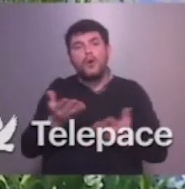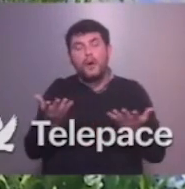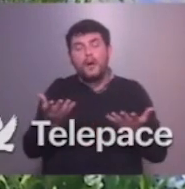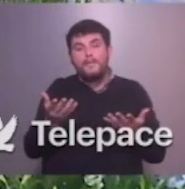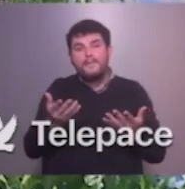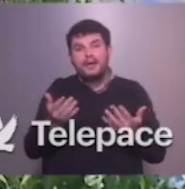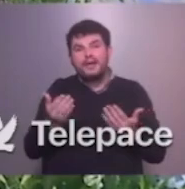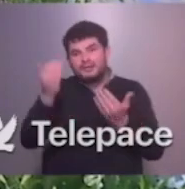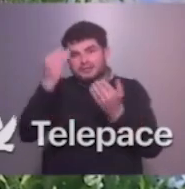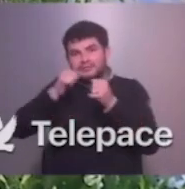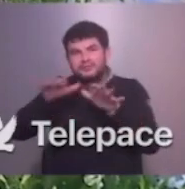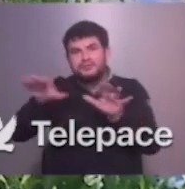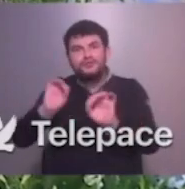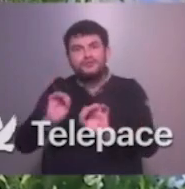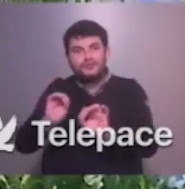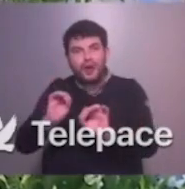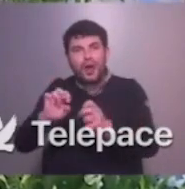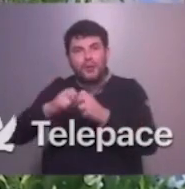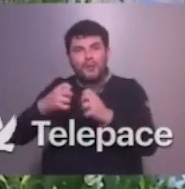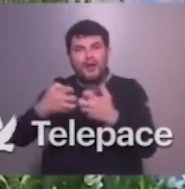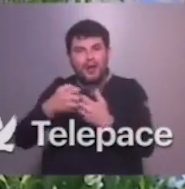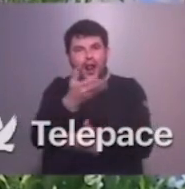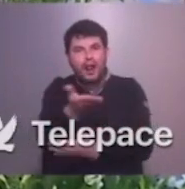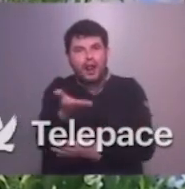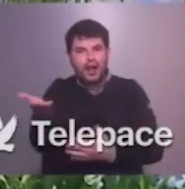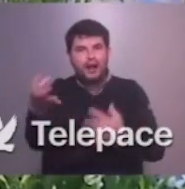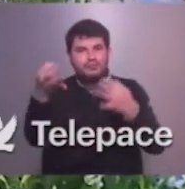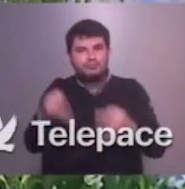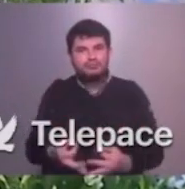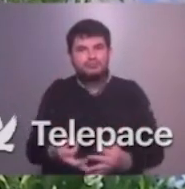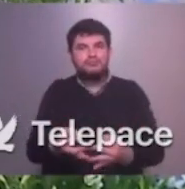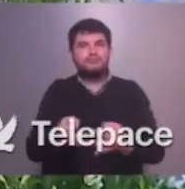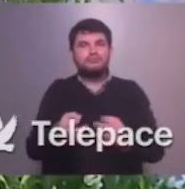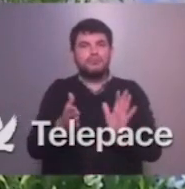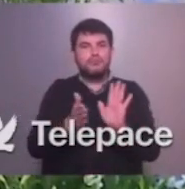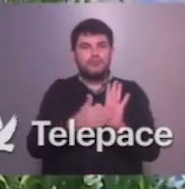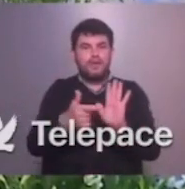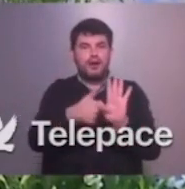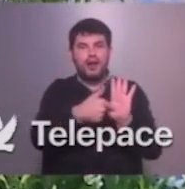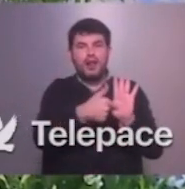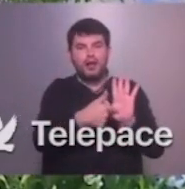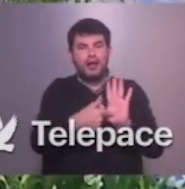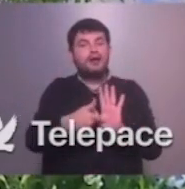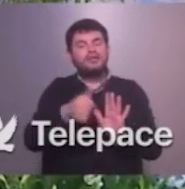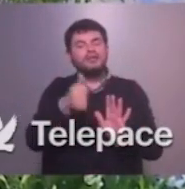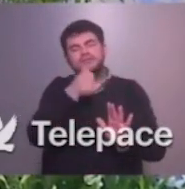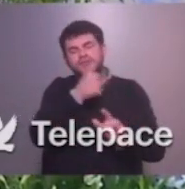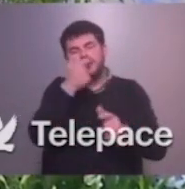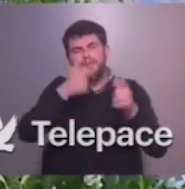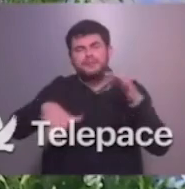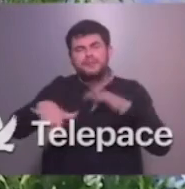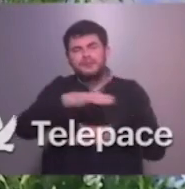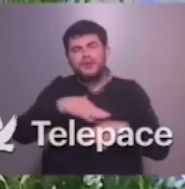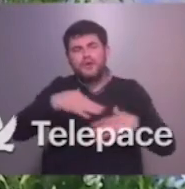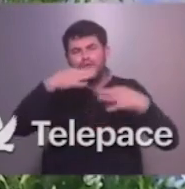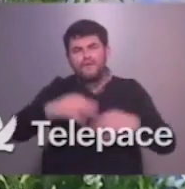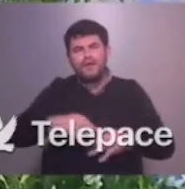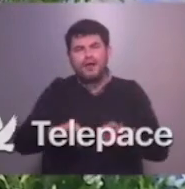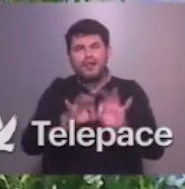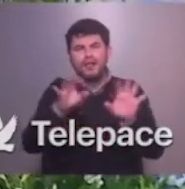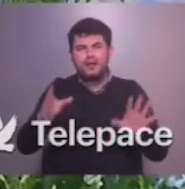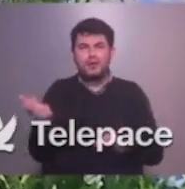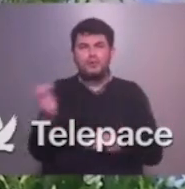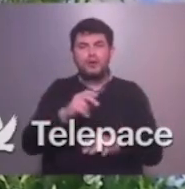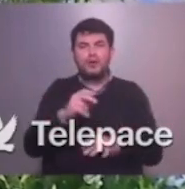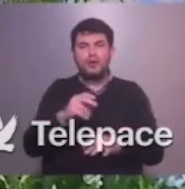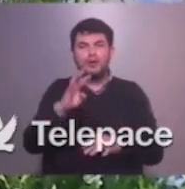menos noticiadas, mas onde o problema da guerra está, de facto, instalado e faz sofrer populações inteiras, como